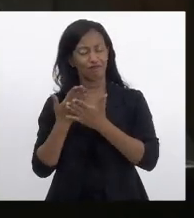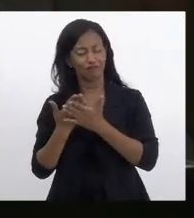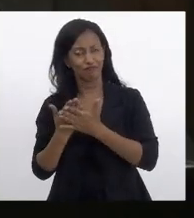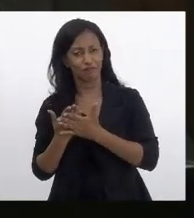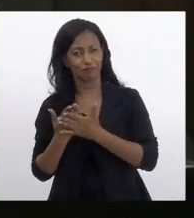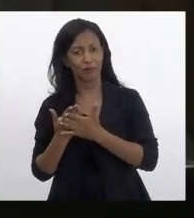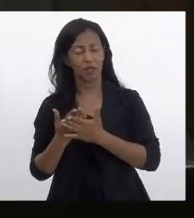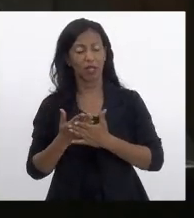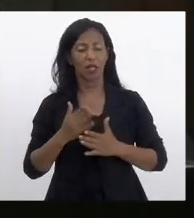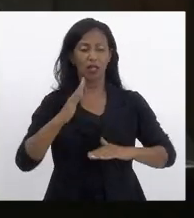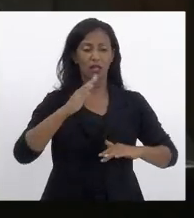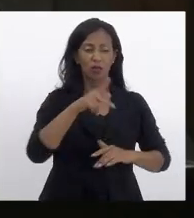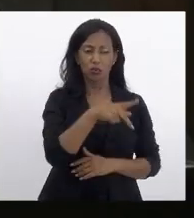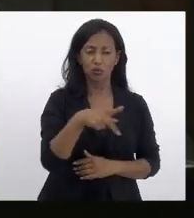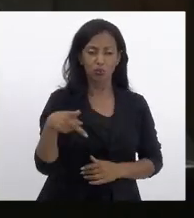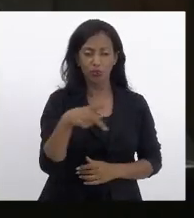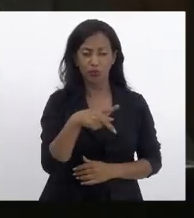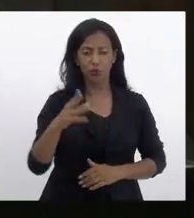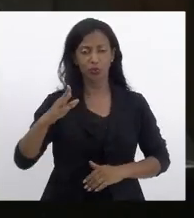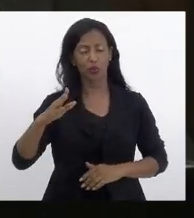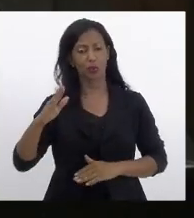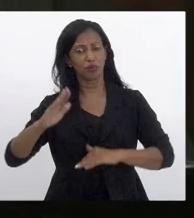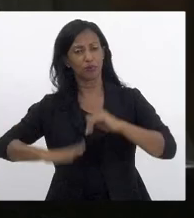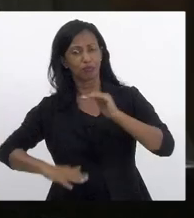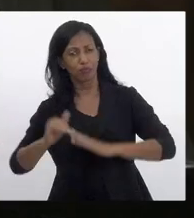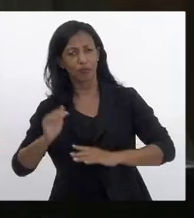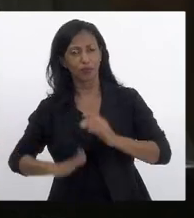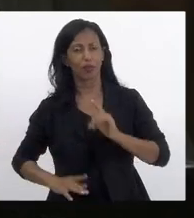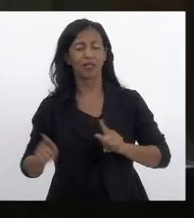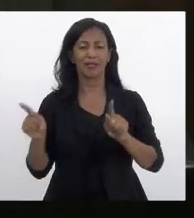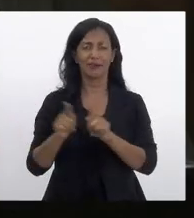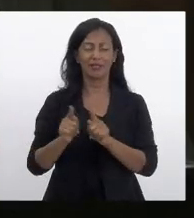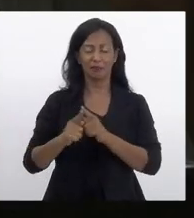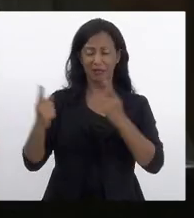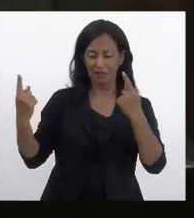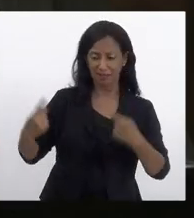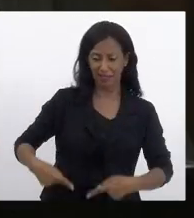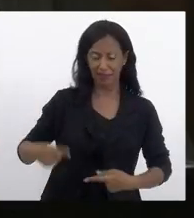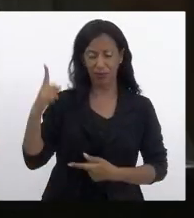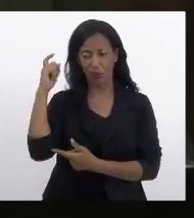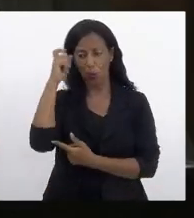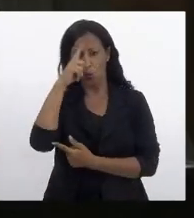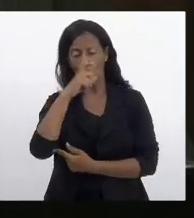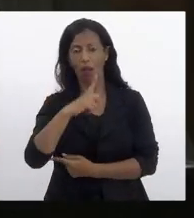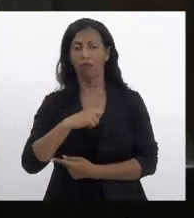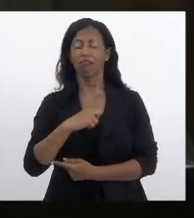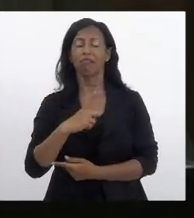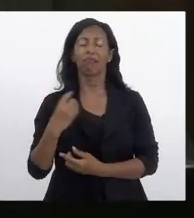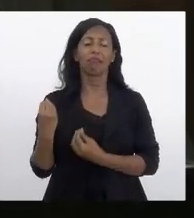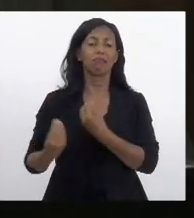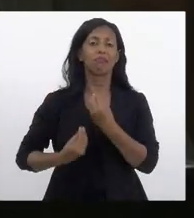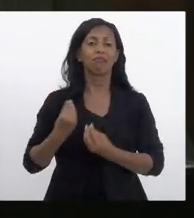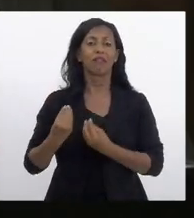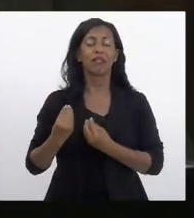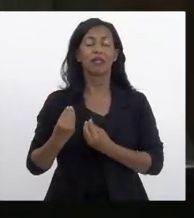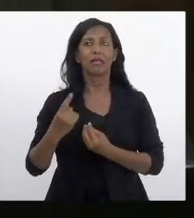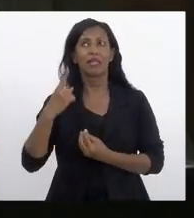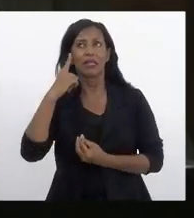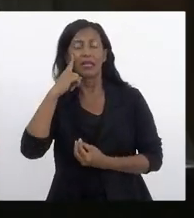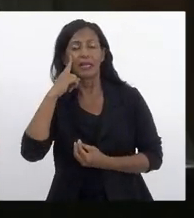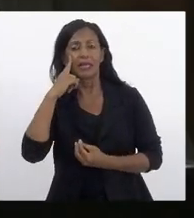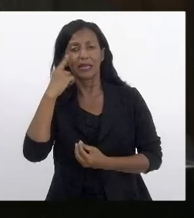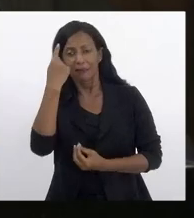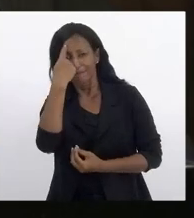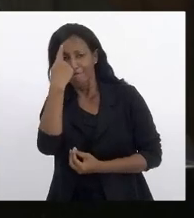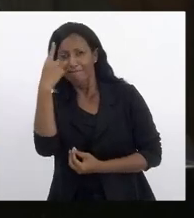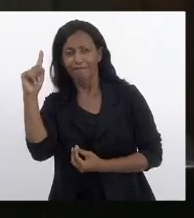vez, enfrentando o maior desafio profissional de suas vidas, como disse aqui, tendo que desenvolver a atividade